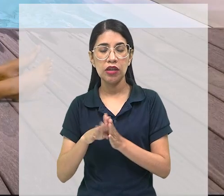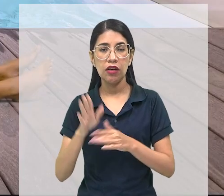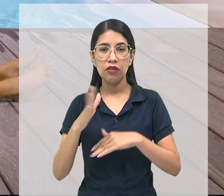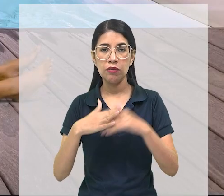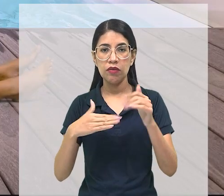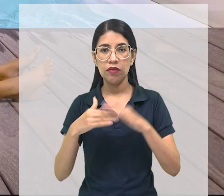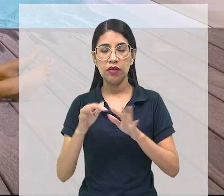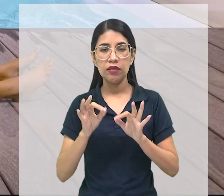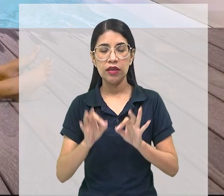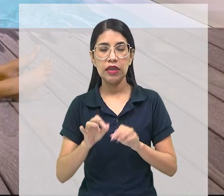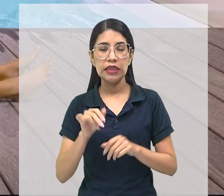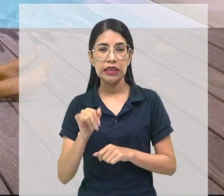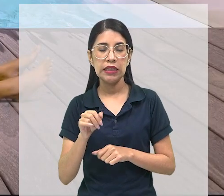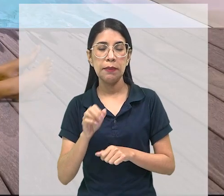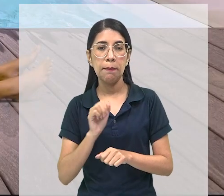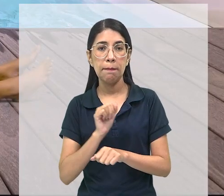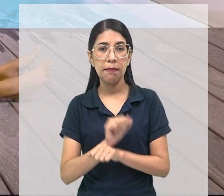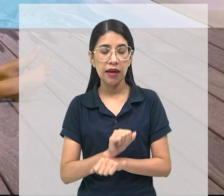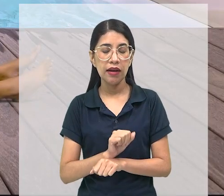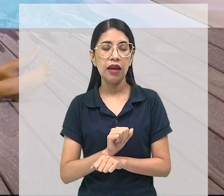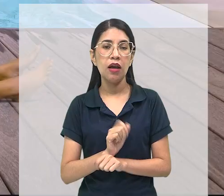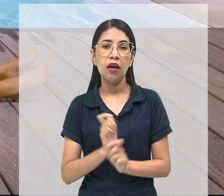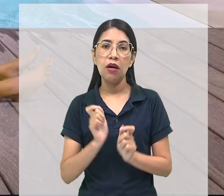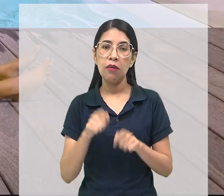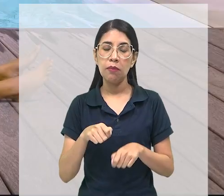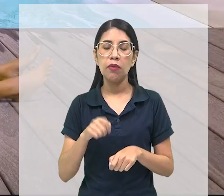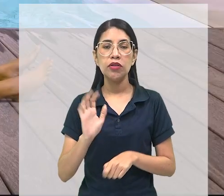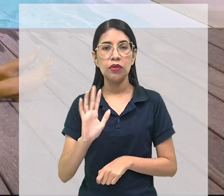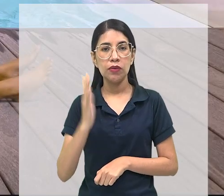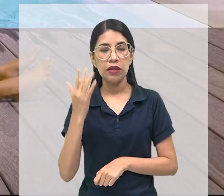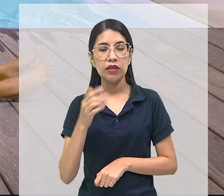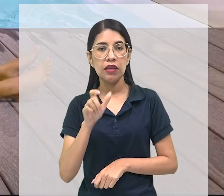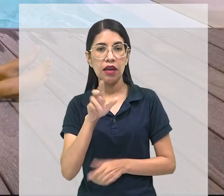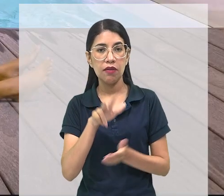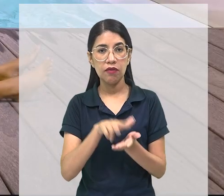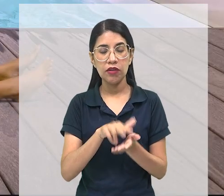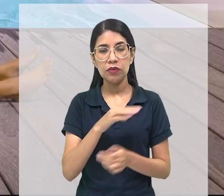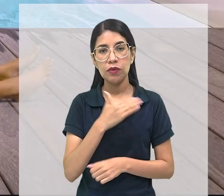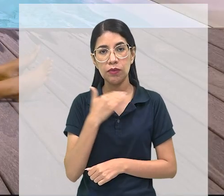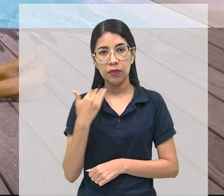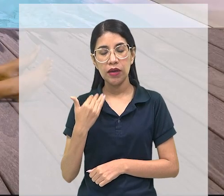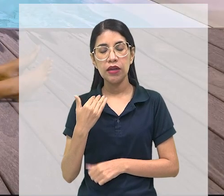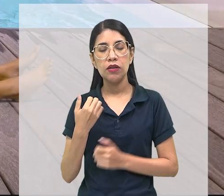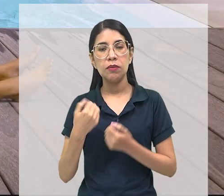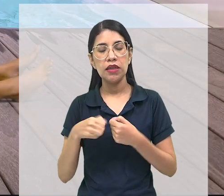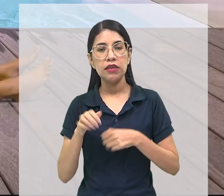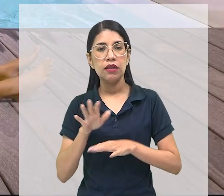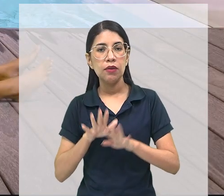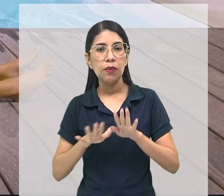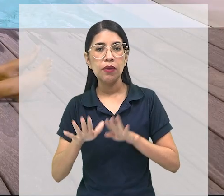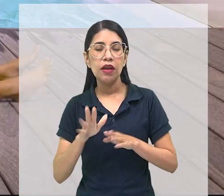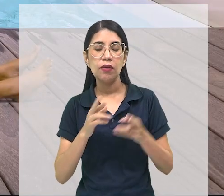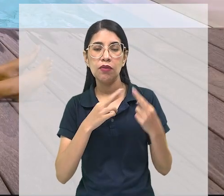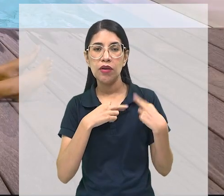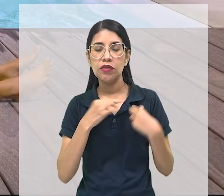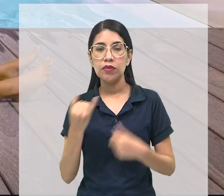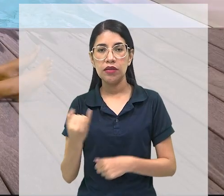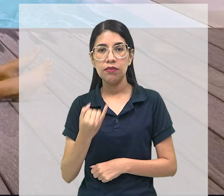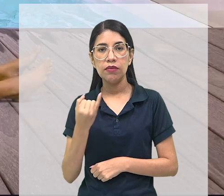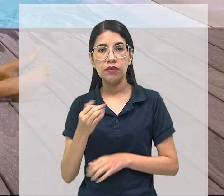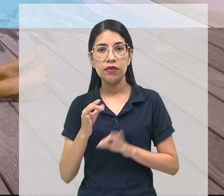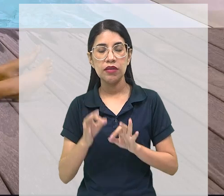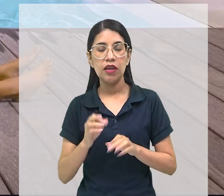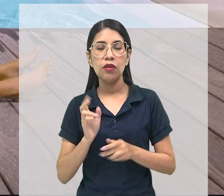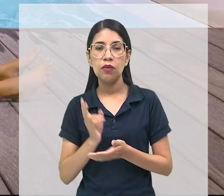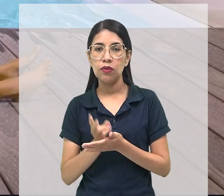médico. Se você parar, você pode estar ocasionando a morte da vítima. Então, você está com essa responsabilidade nas mãos. Não